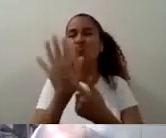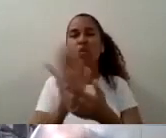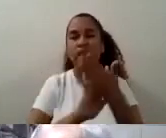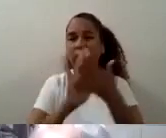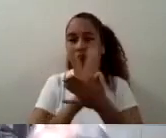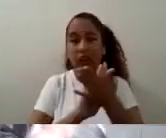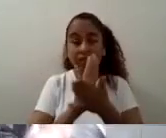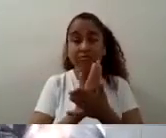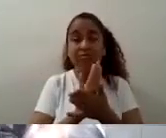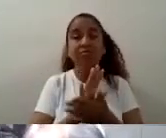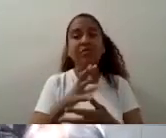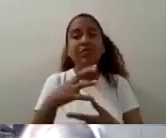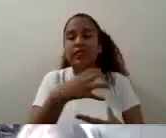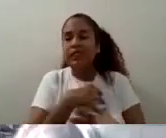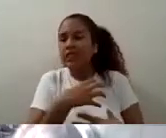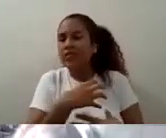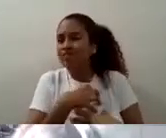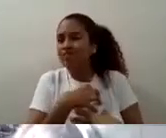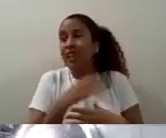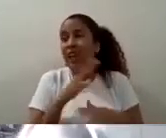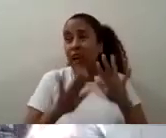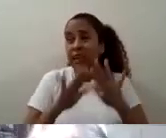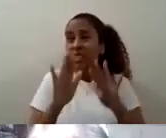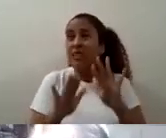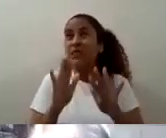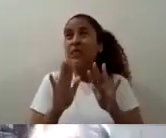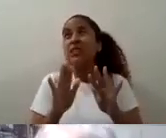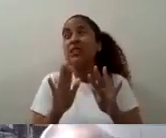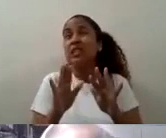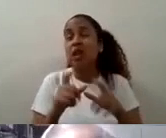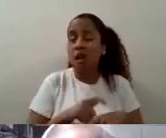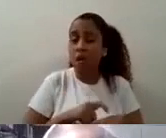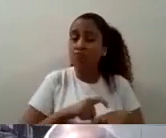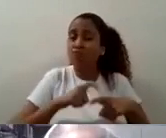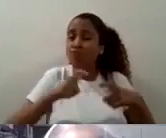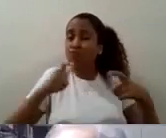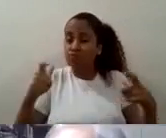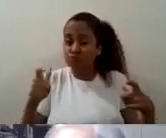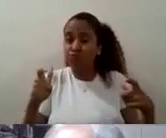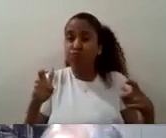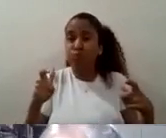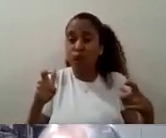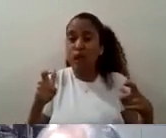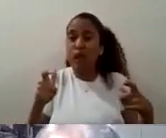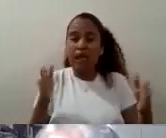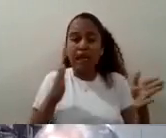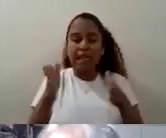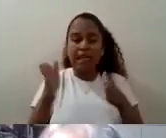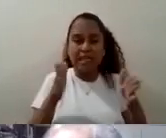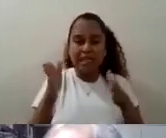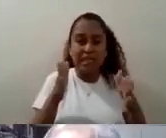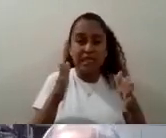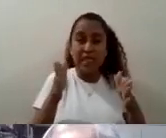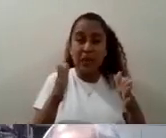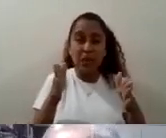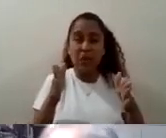e esse sentimento ele acaba sendo muito maior em tempos de